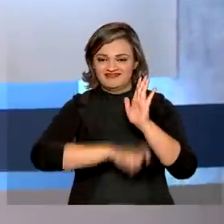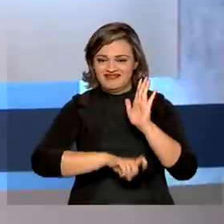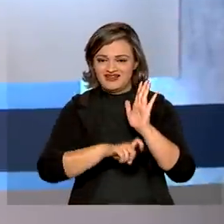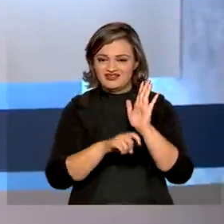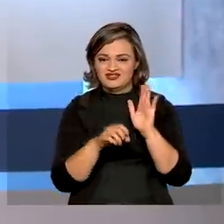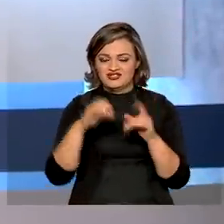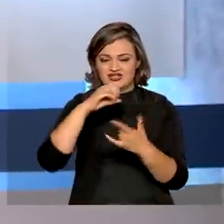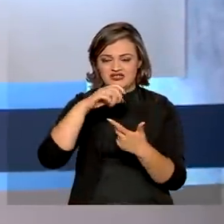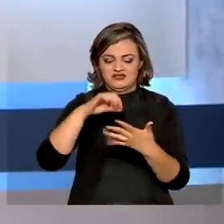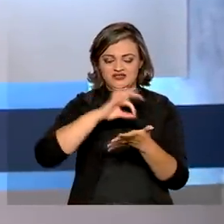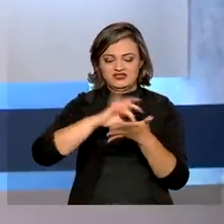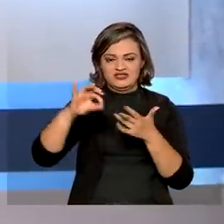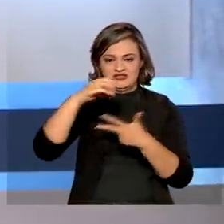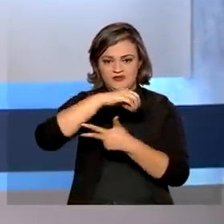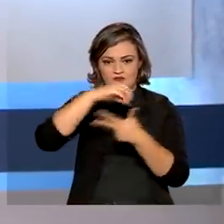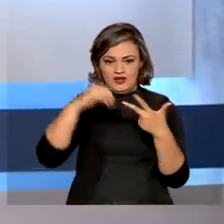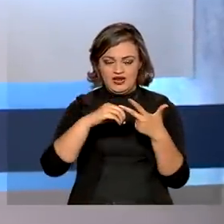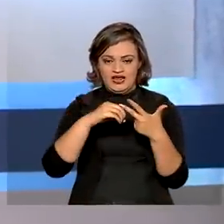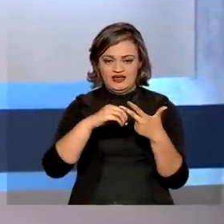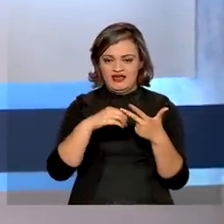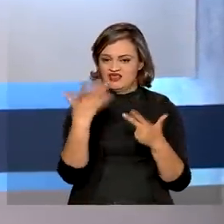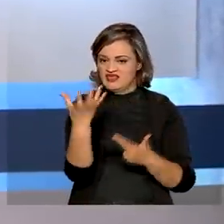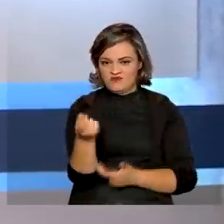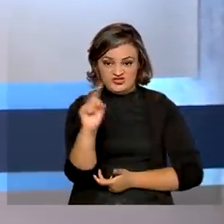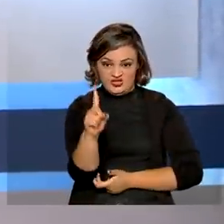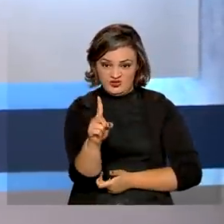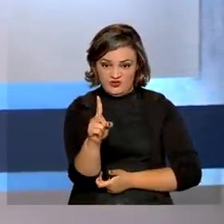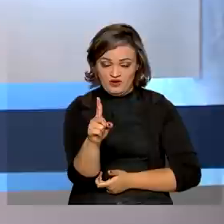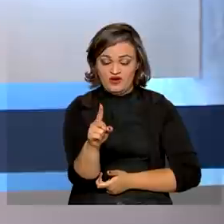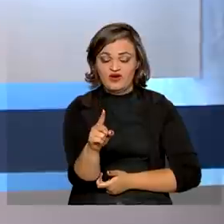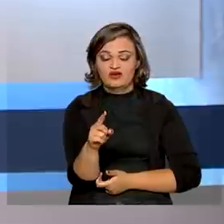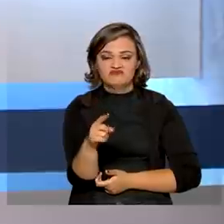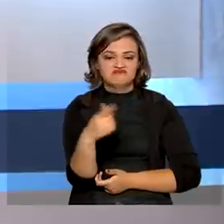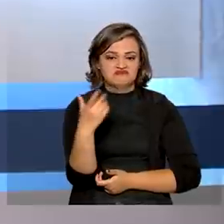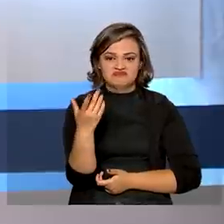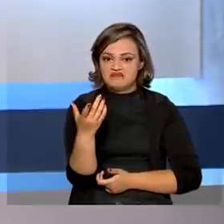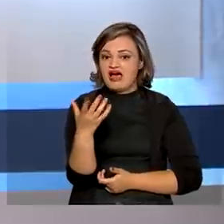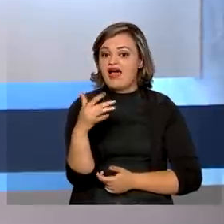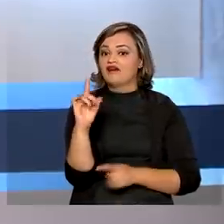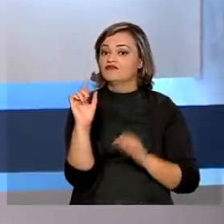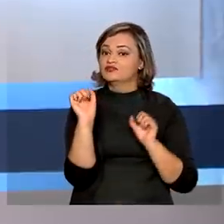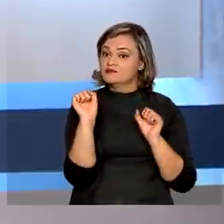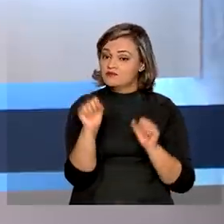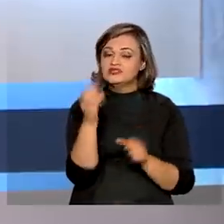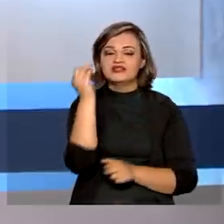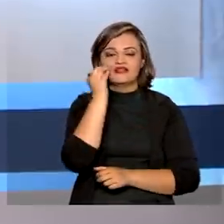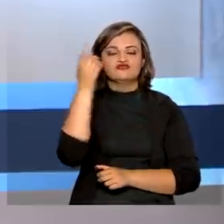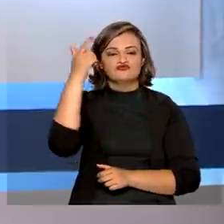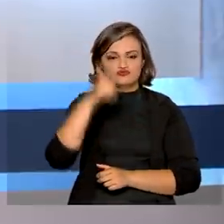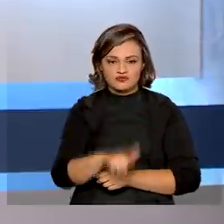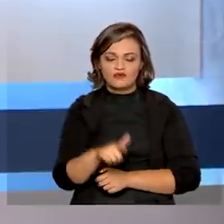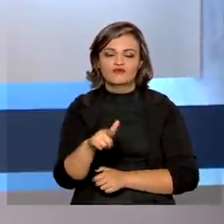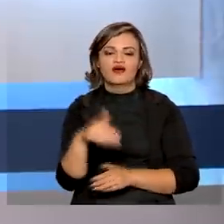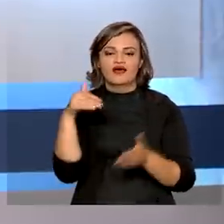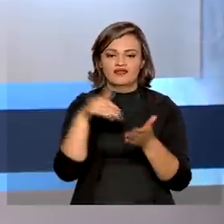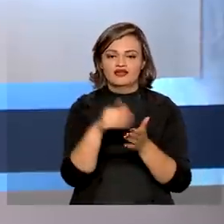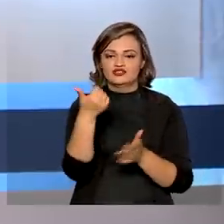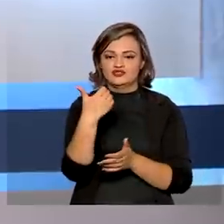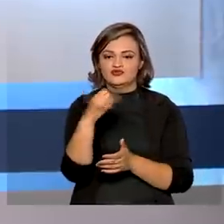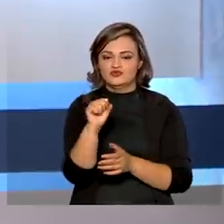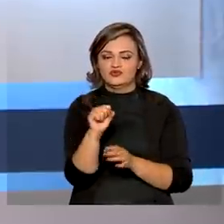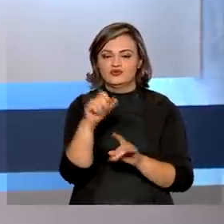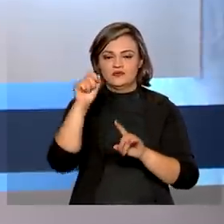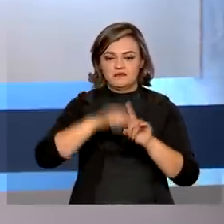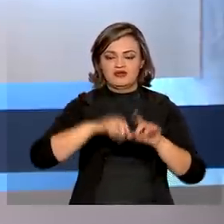da taxa de inscrição do Exame Nacional do Ensino Médio indeferido, ou seja, negado, pode entrar com recurso até o dia